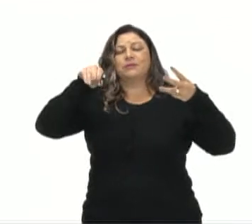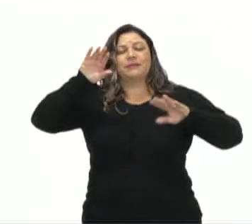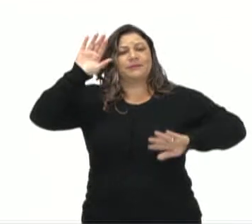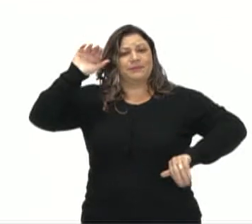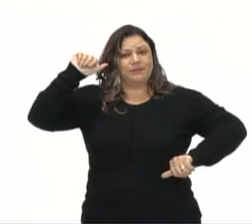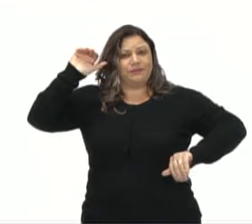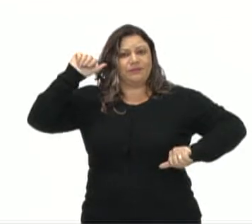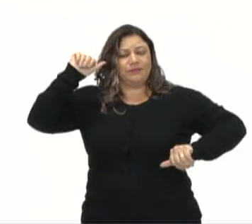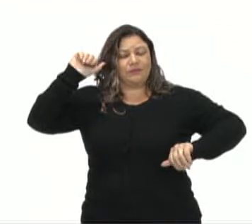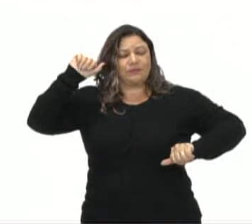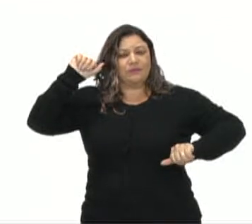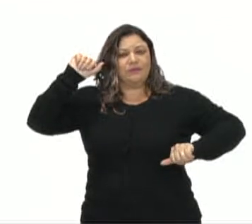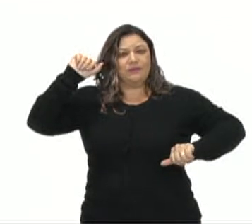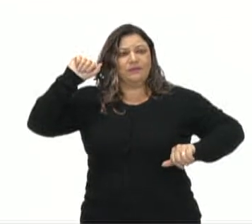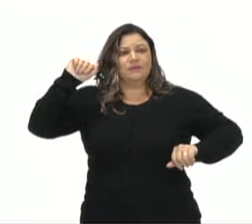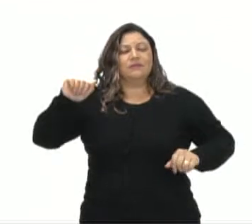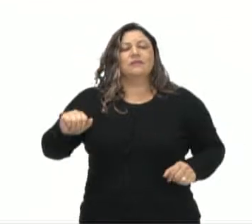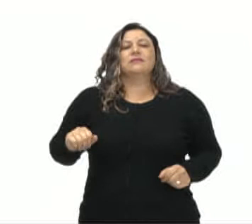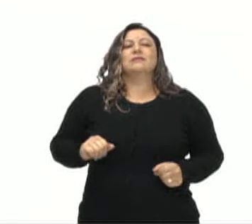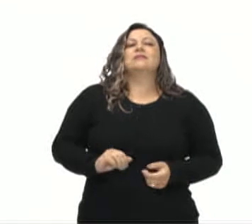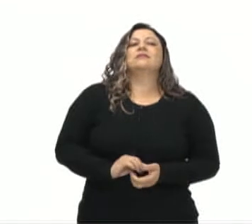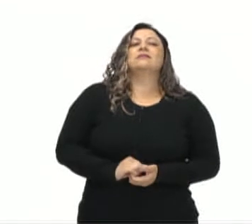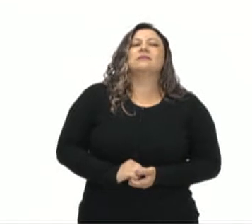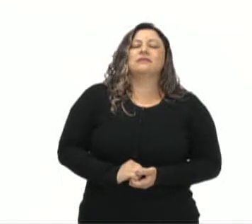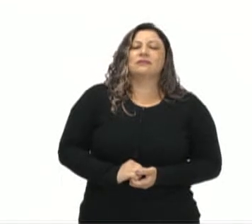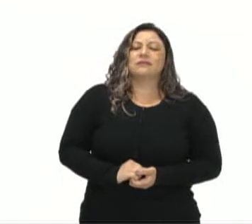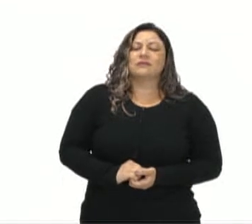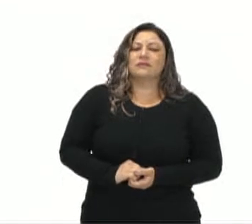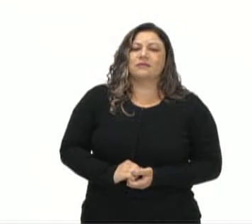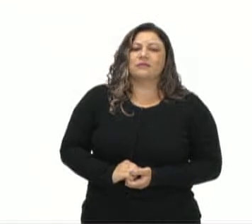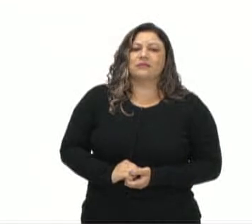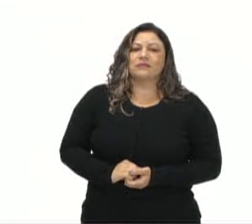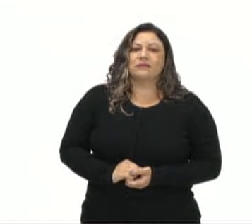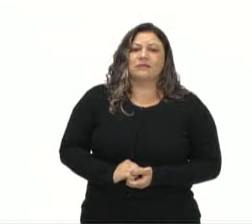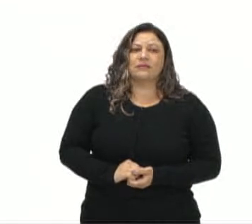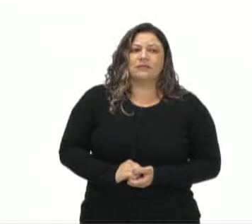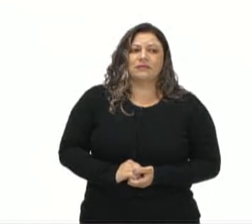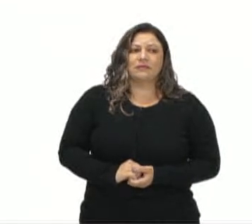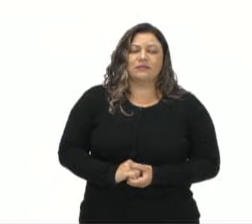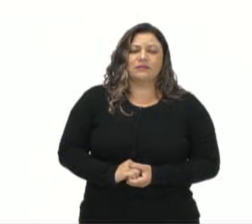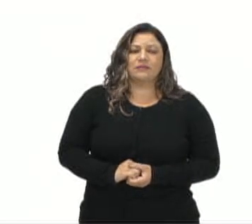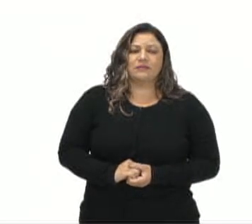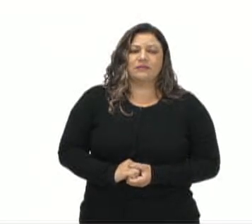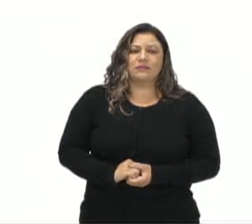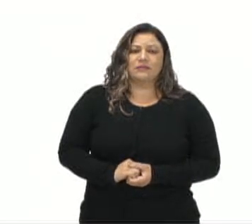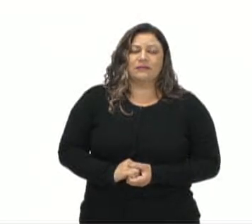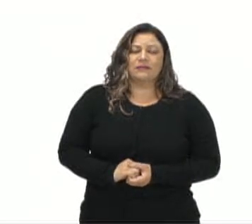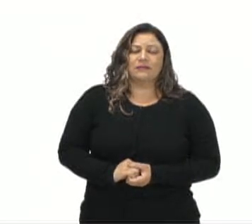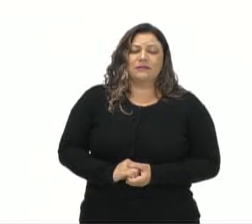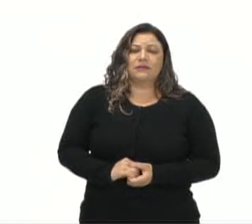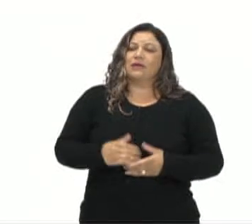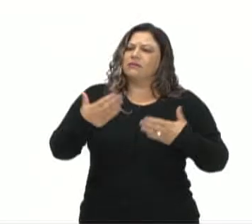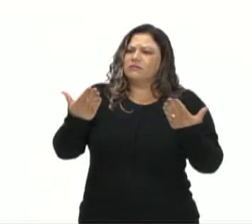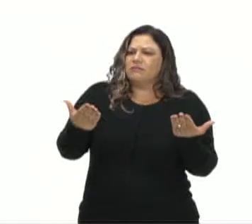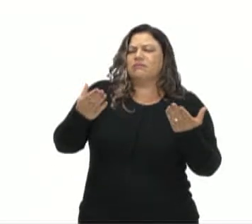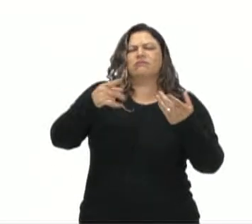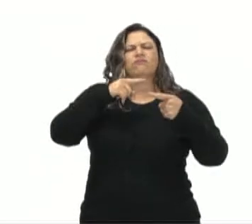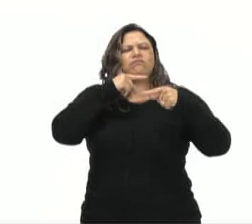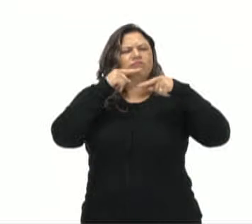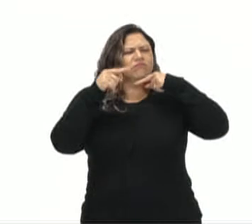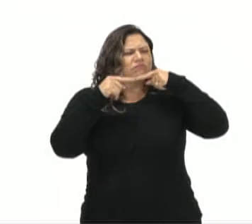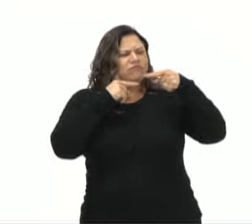bienestar a los pobres. E daí, né, a Susanita faz um questionamento